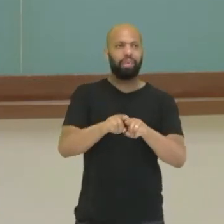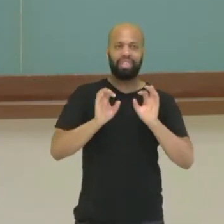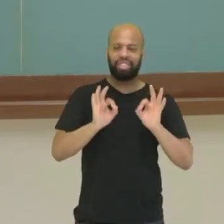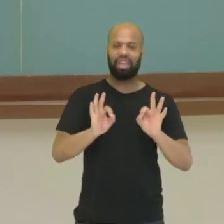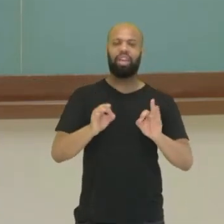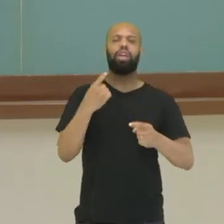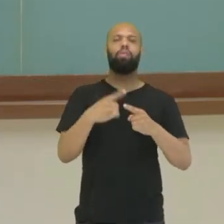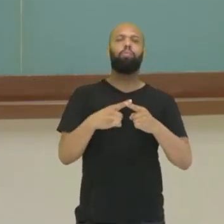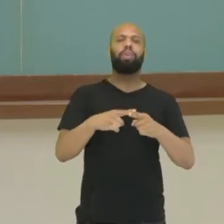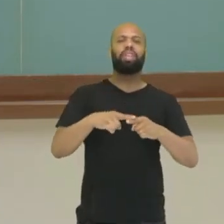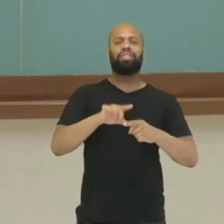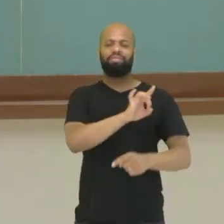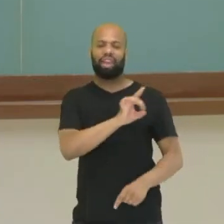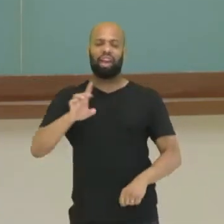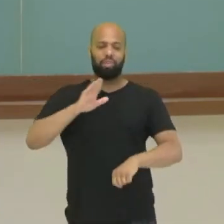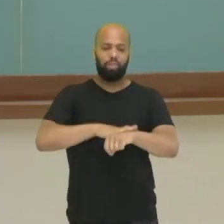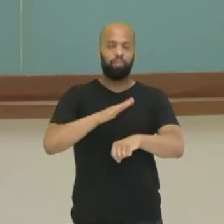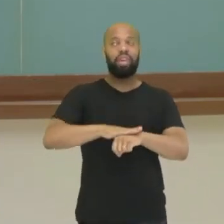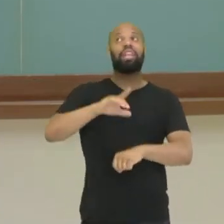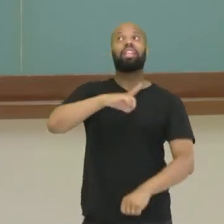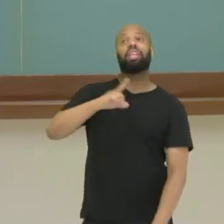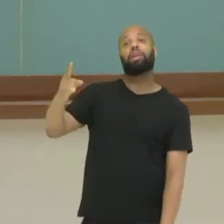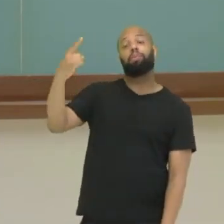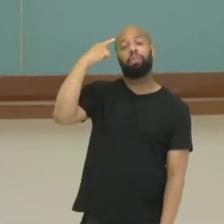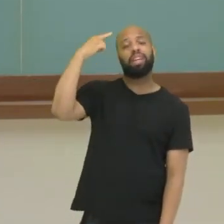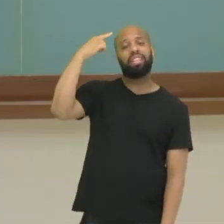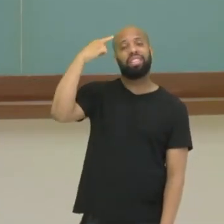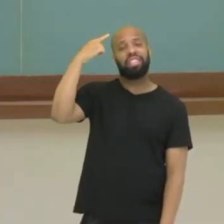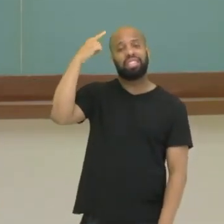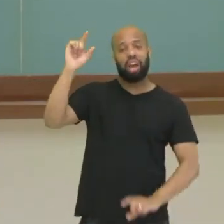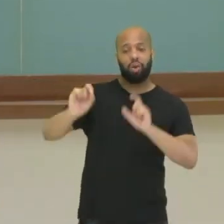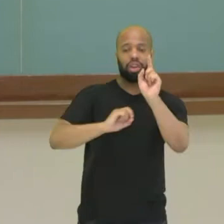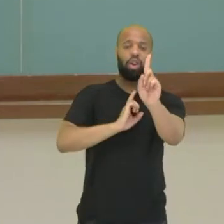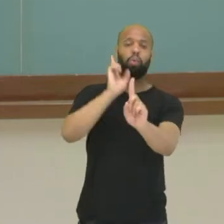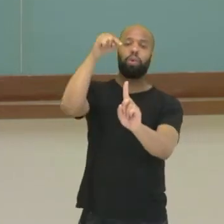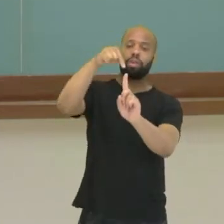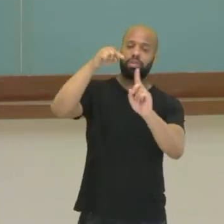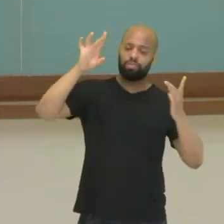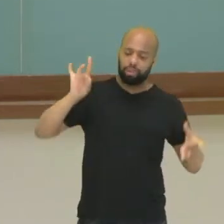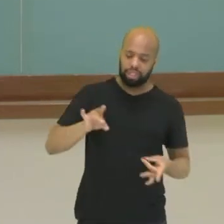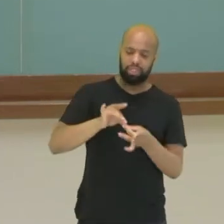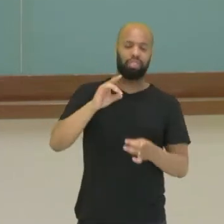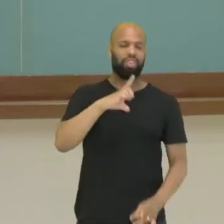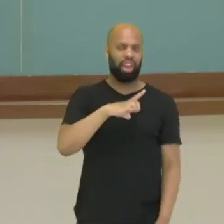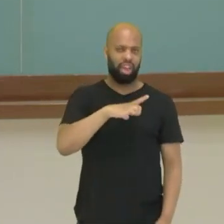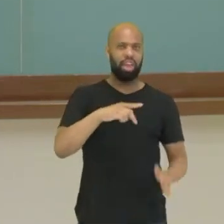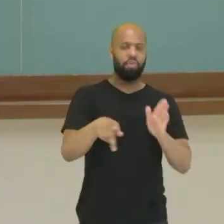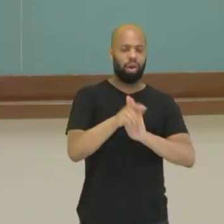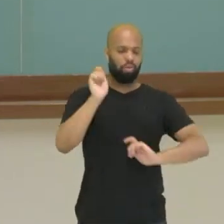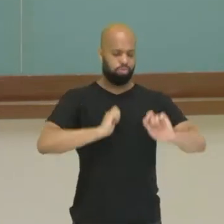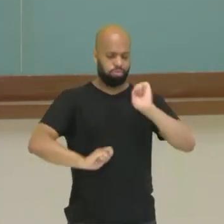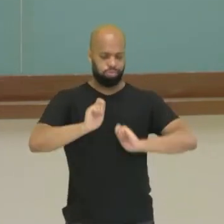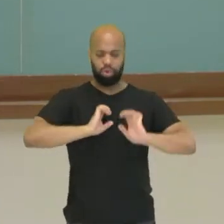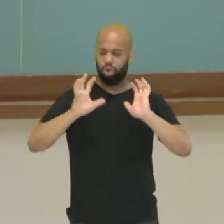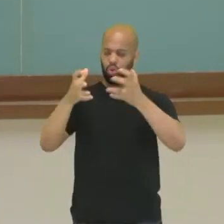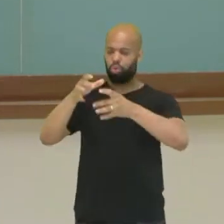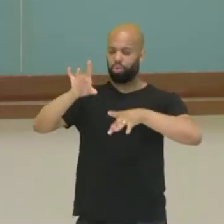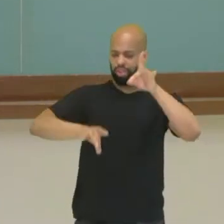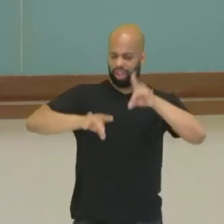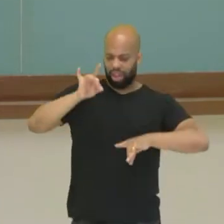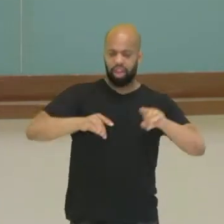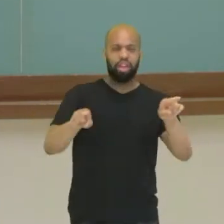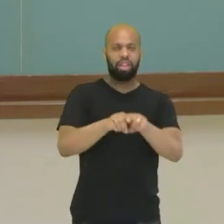jogo, né, vai ser pensado para um objetivo específico, né, que o artista, o grupo teatral ou